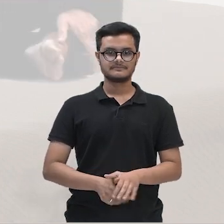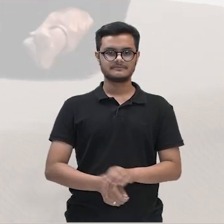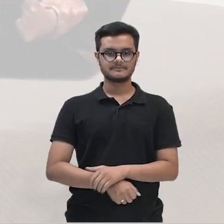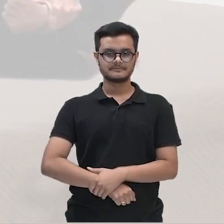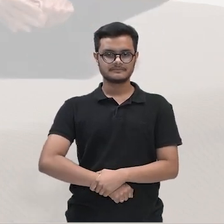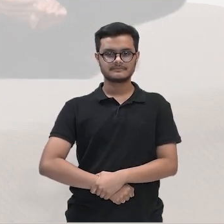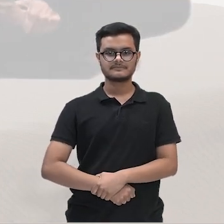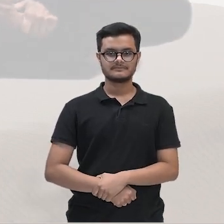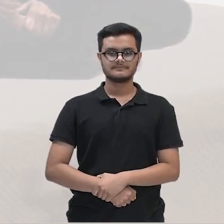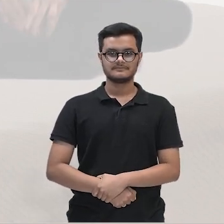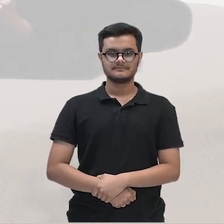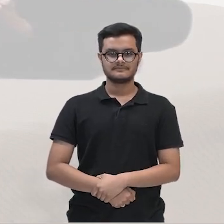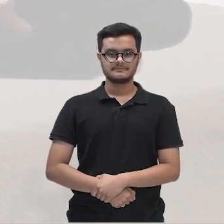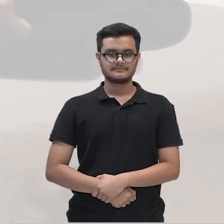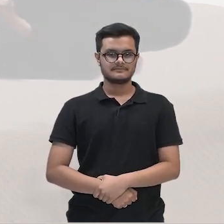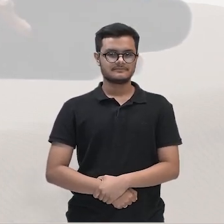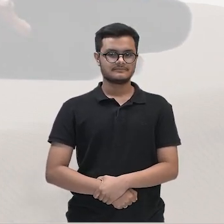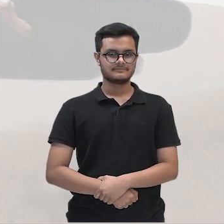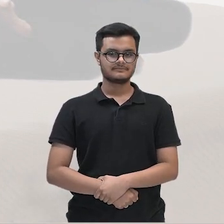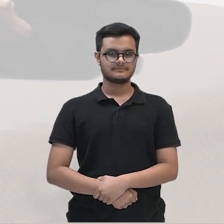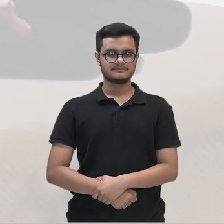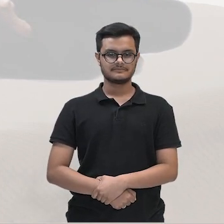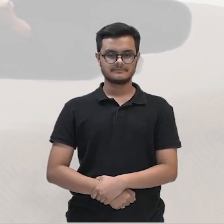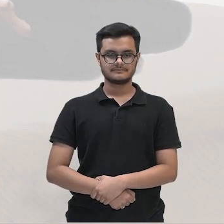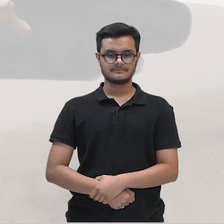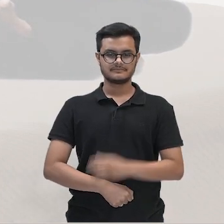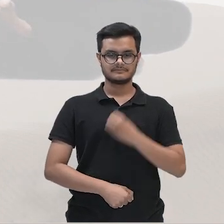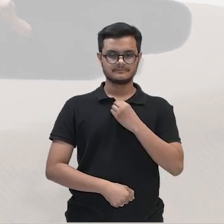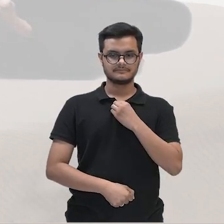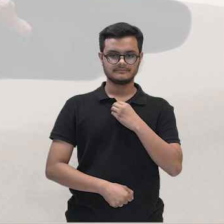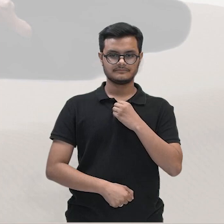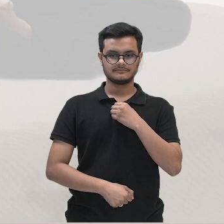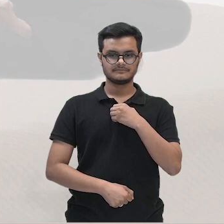In the morning, I woke up at 6 a.m.